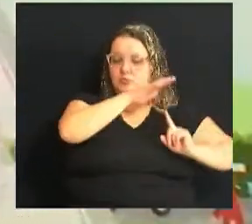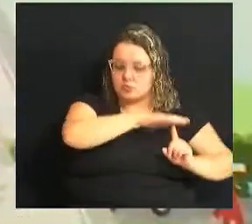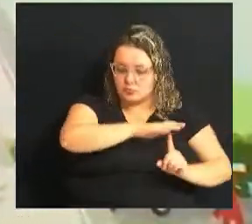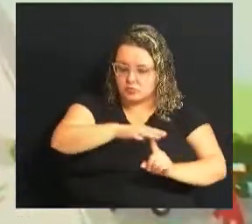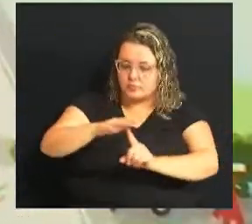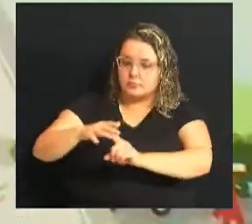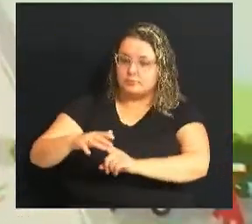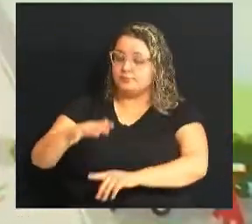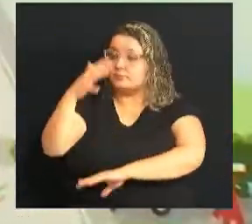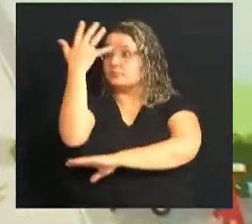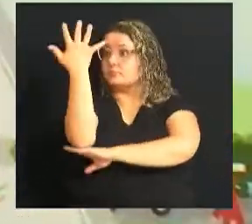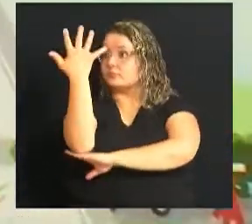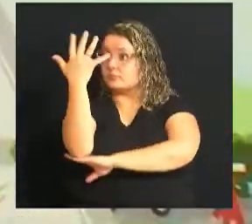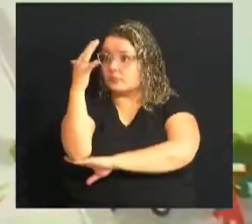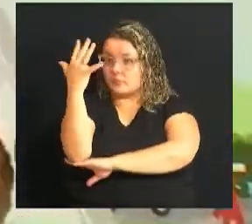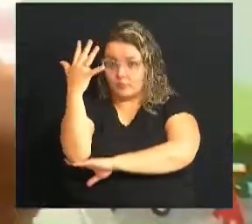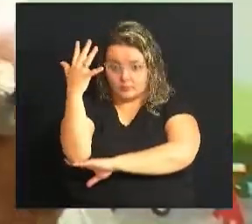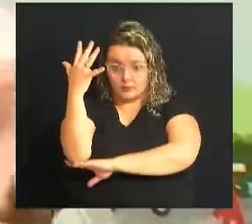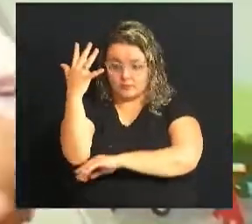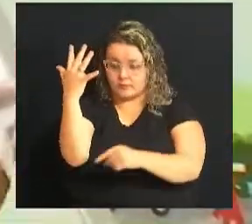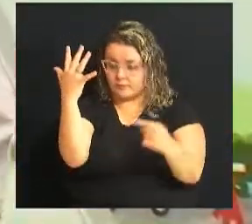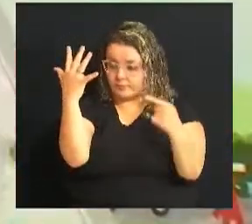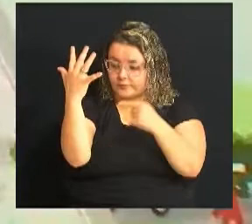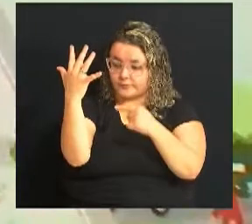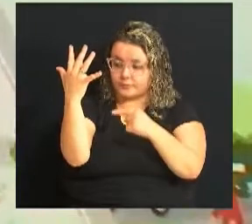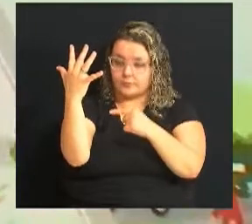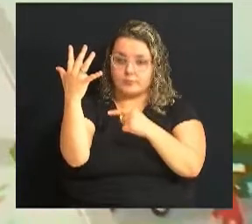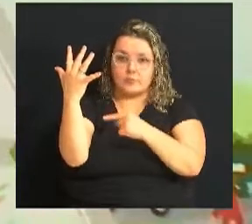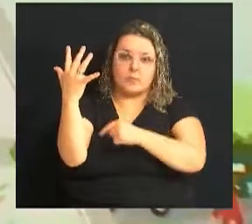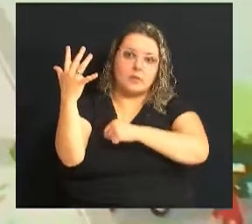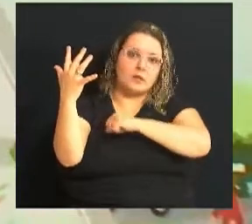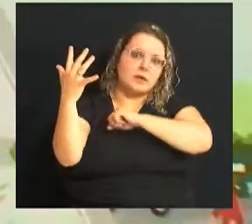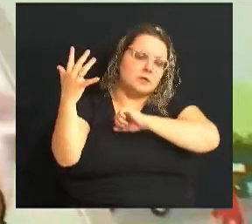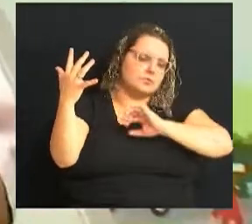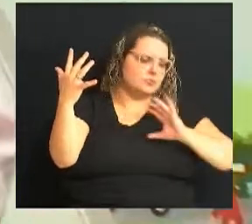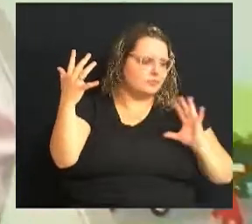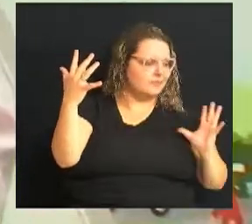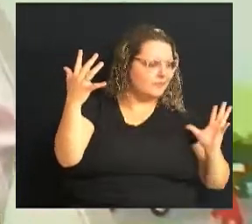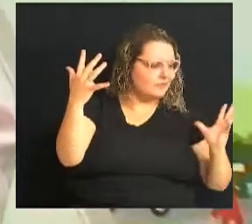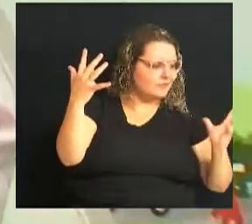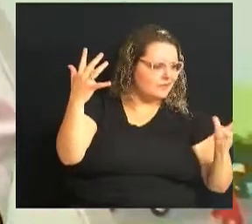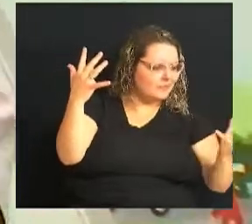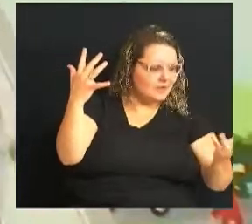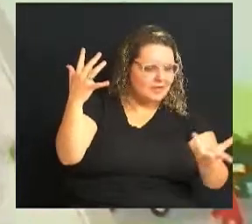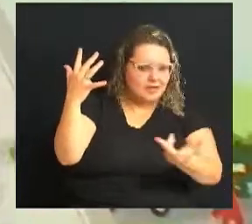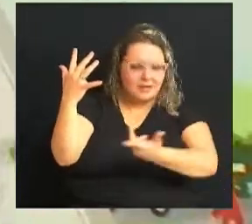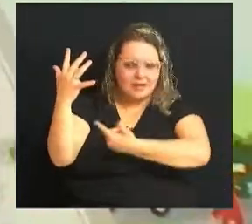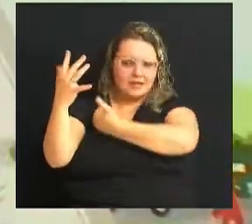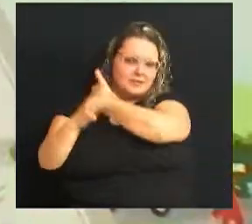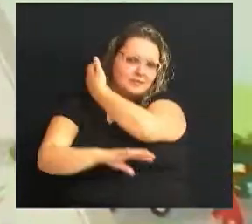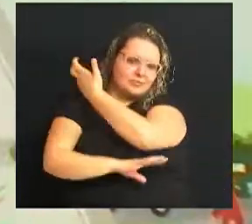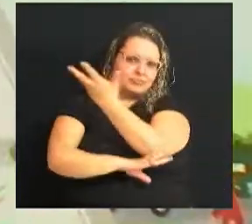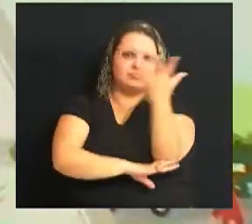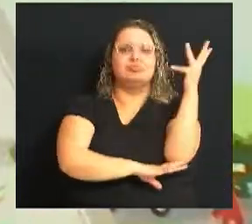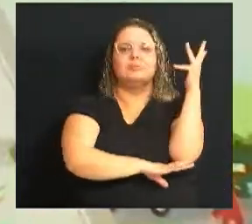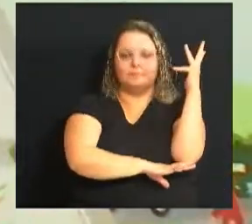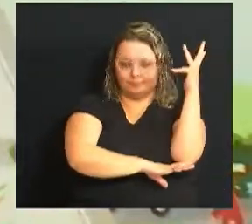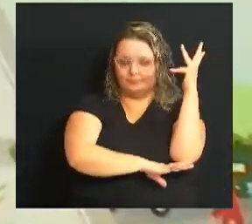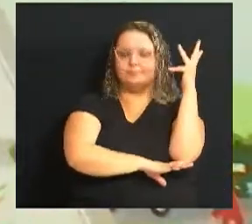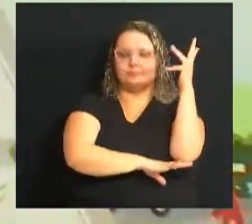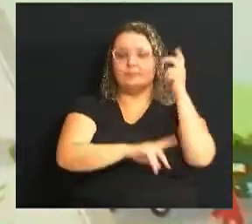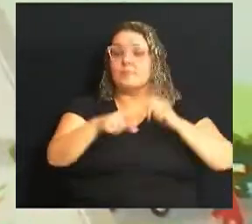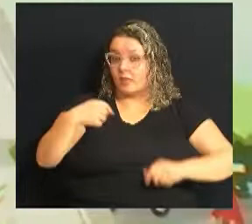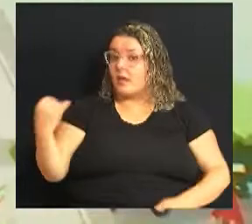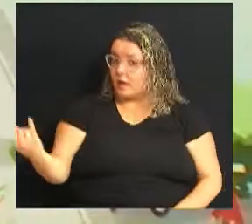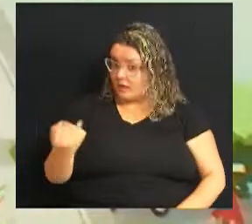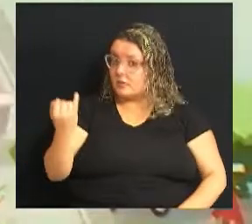indivíduo que faz parte de um grande aglomerado que são as florestas. É muito